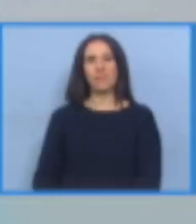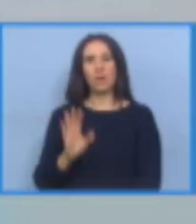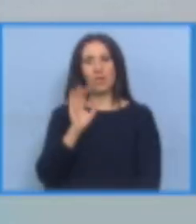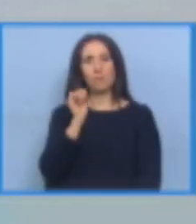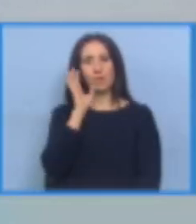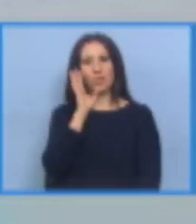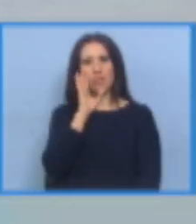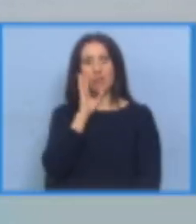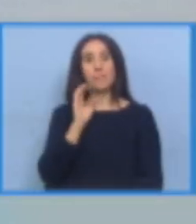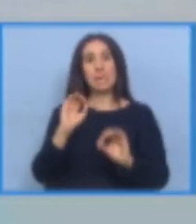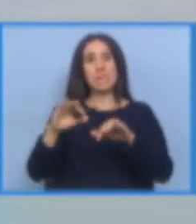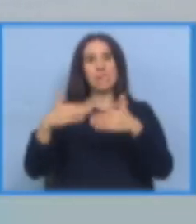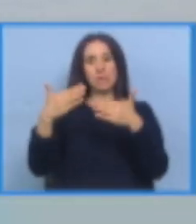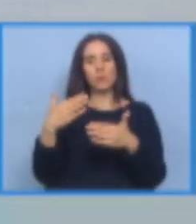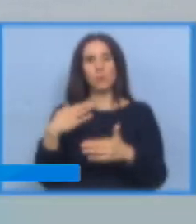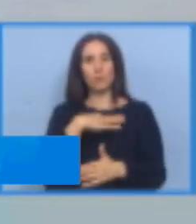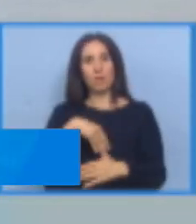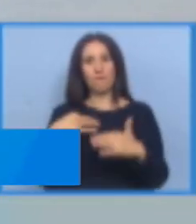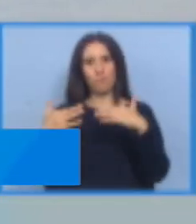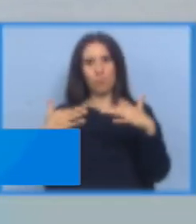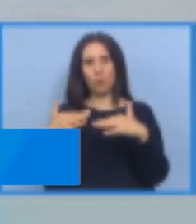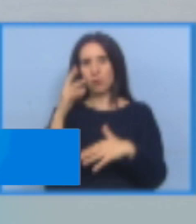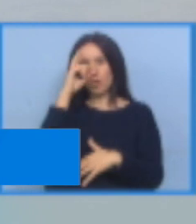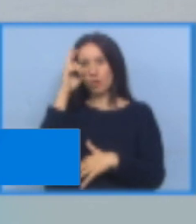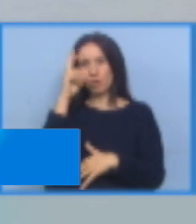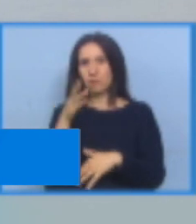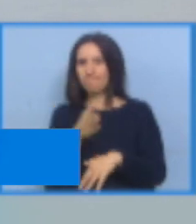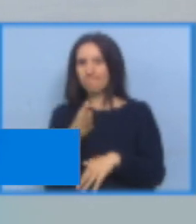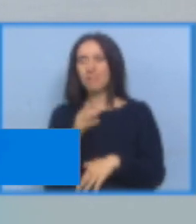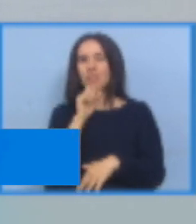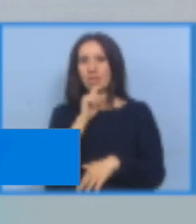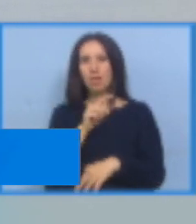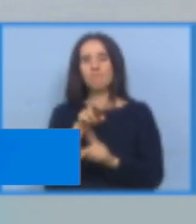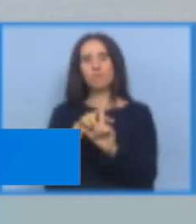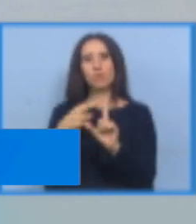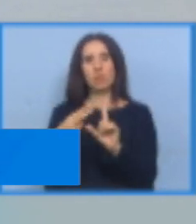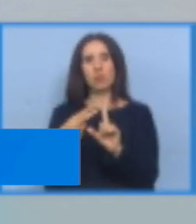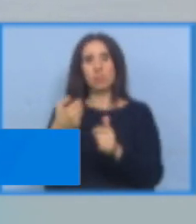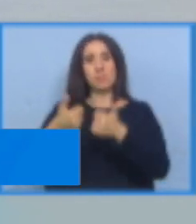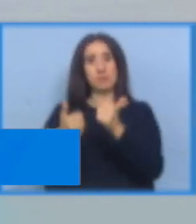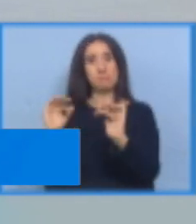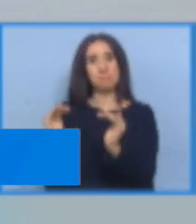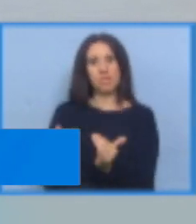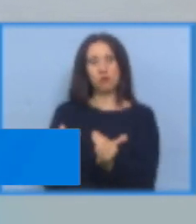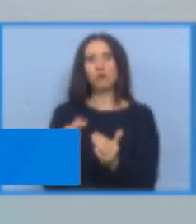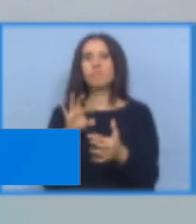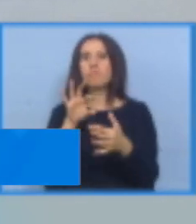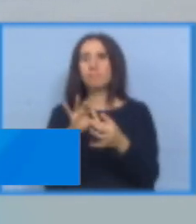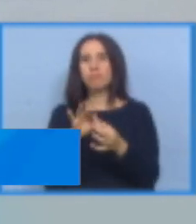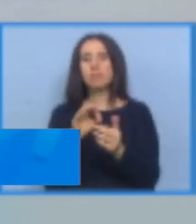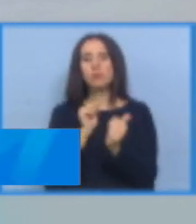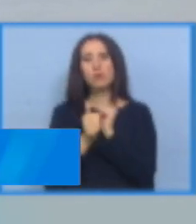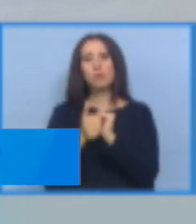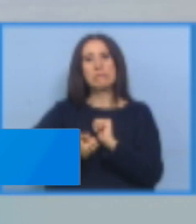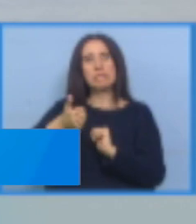Olá, muito boa tarde. O início do Mundial de Futebol na Rússia é a ocasião para abordagens menos competitivas em torno do desporto